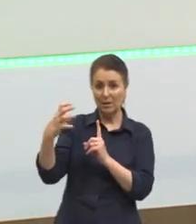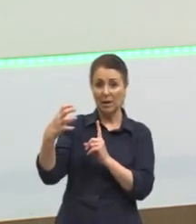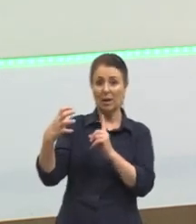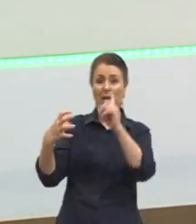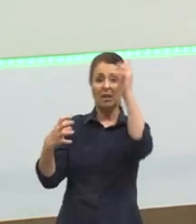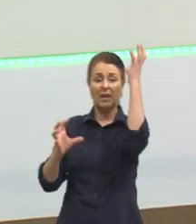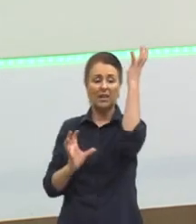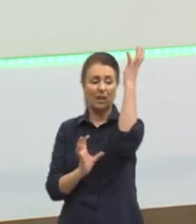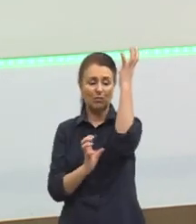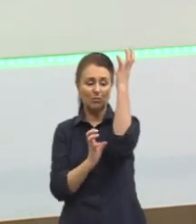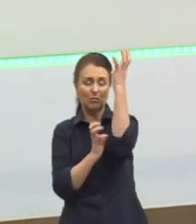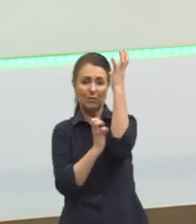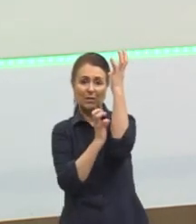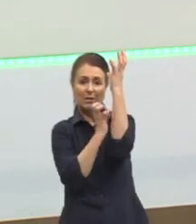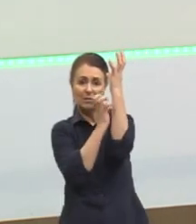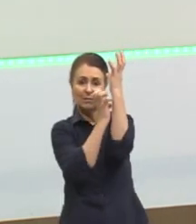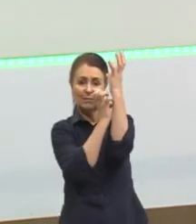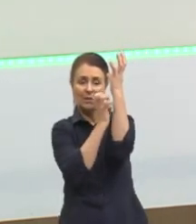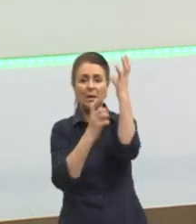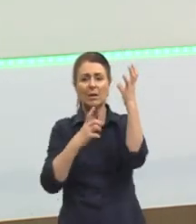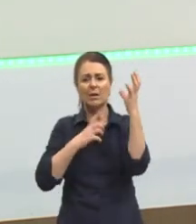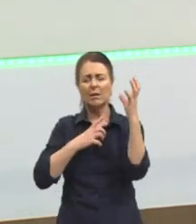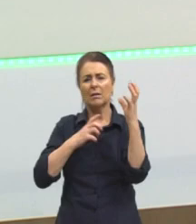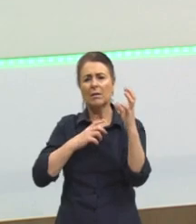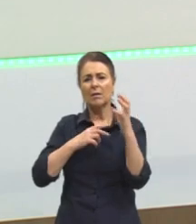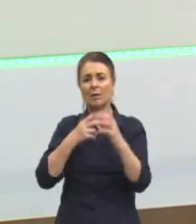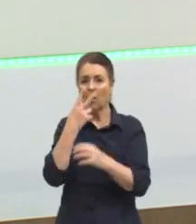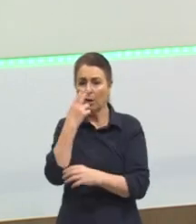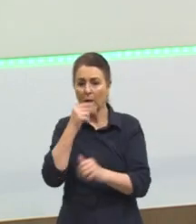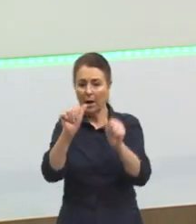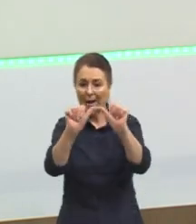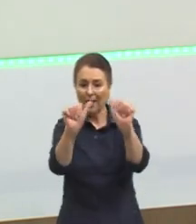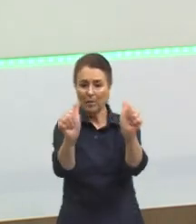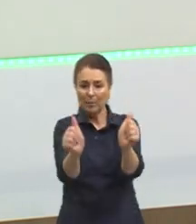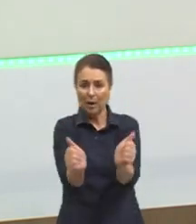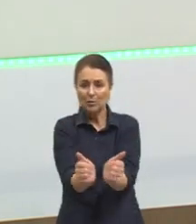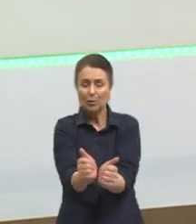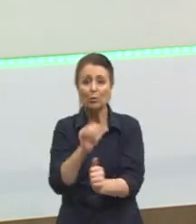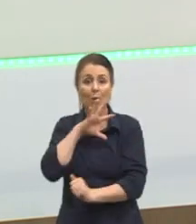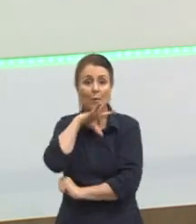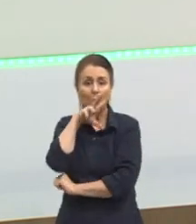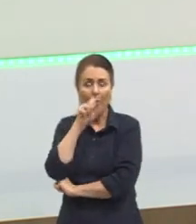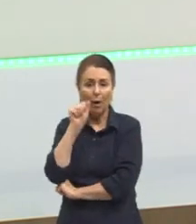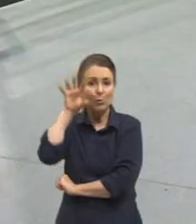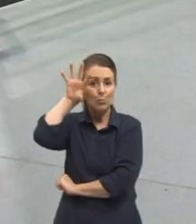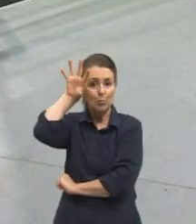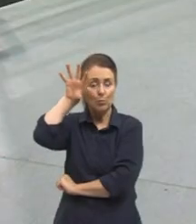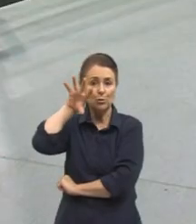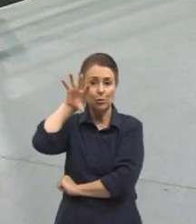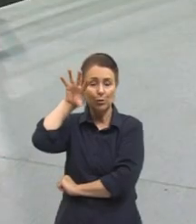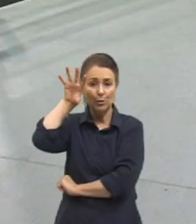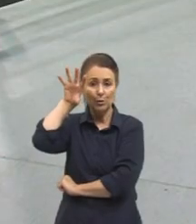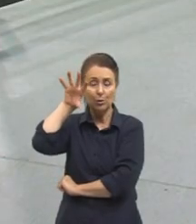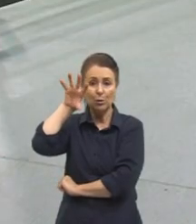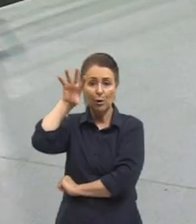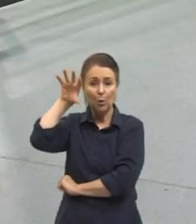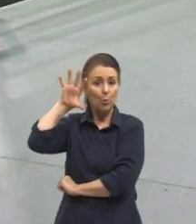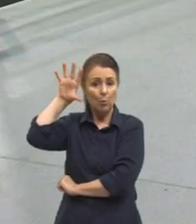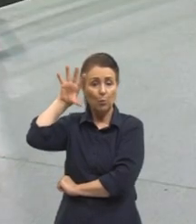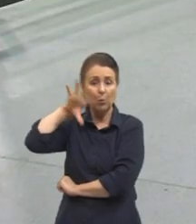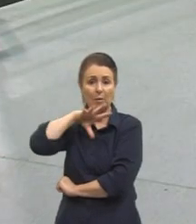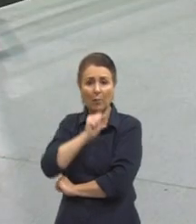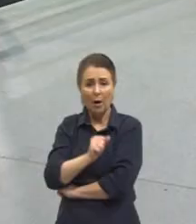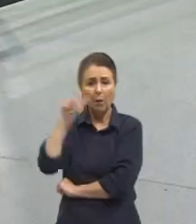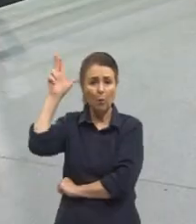a figura a imagem quando a gente olha atrás até um coelho né um animal planta e biologia não gente não é Biologia